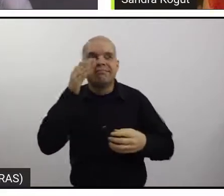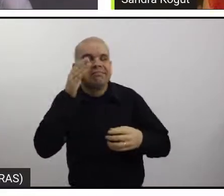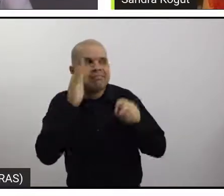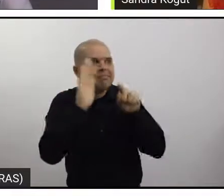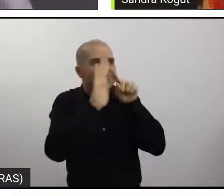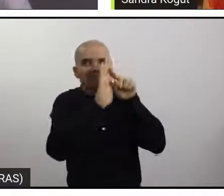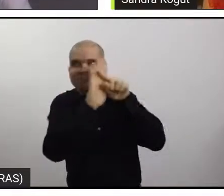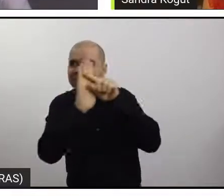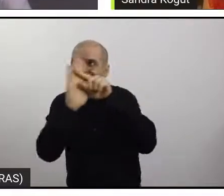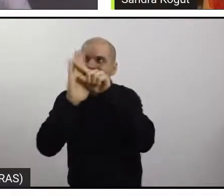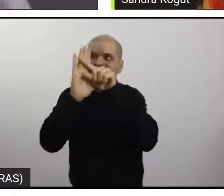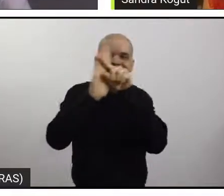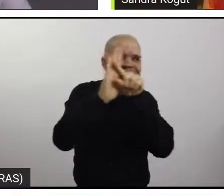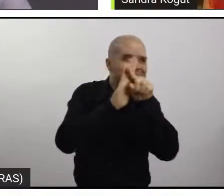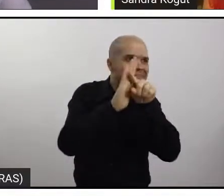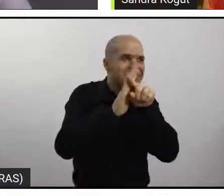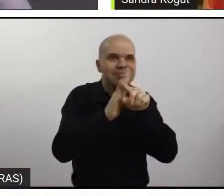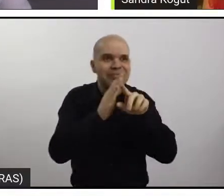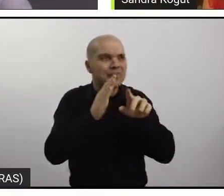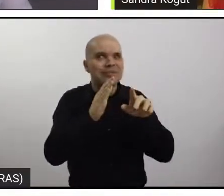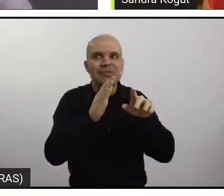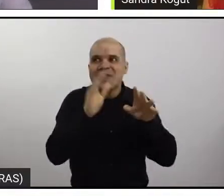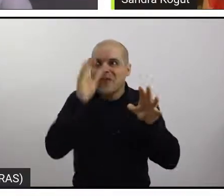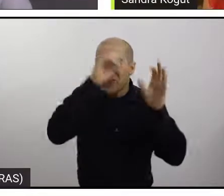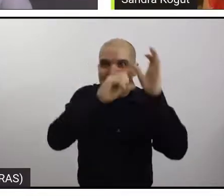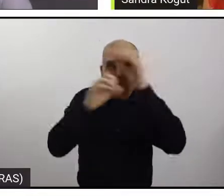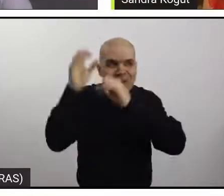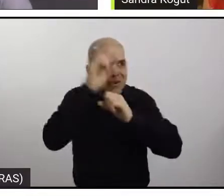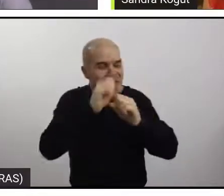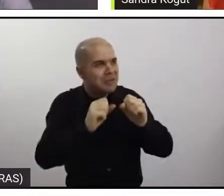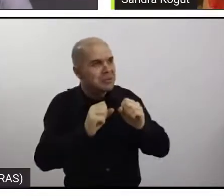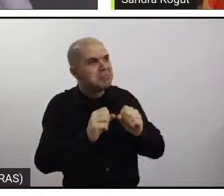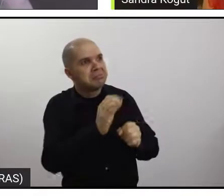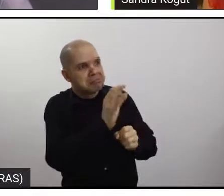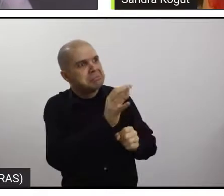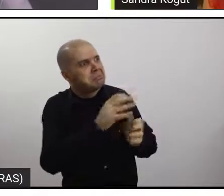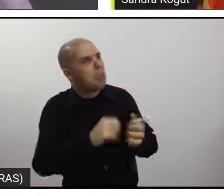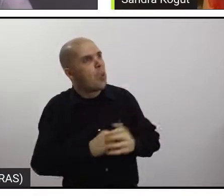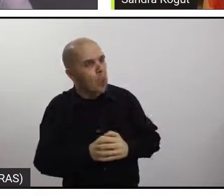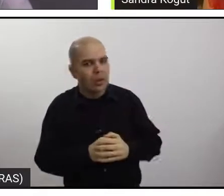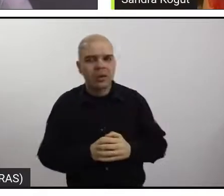para explorar essa linguagem dentro